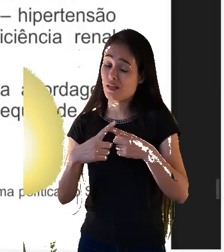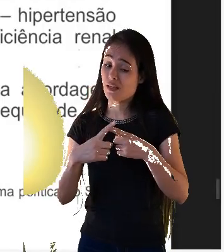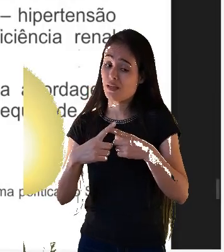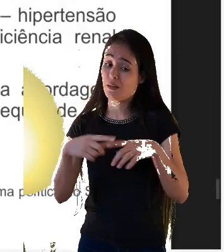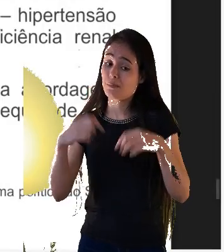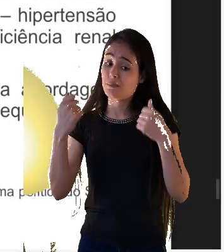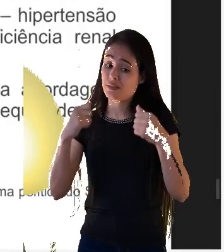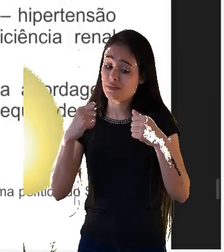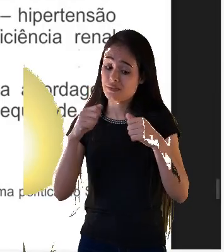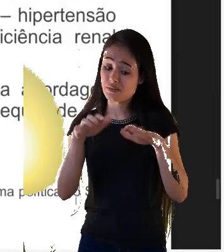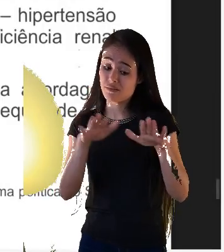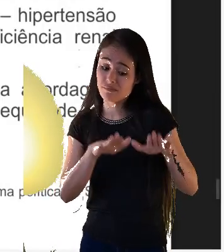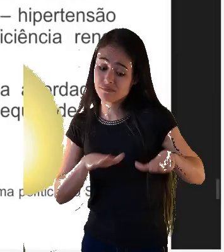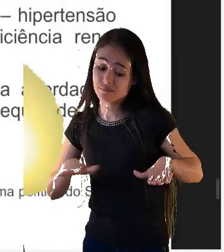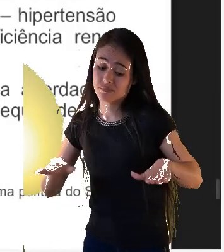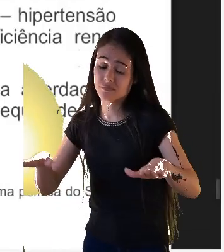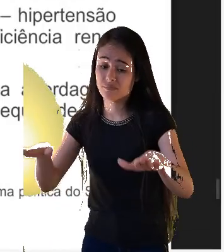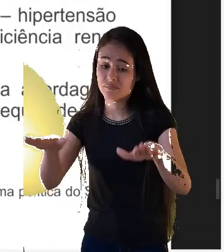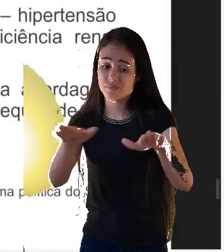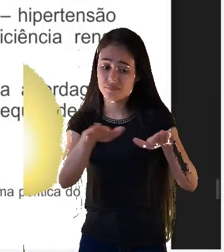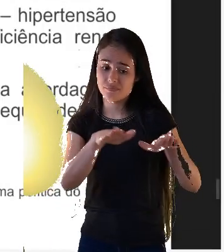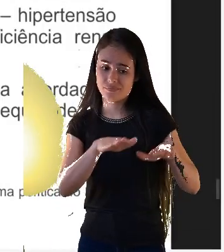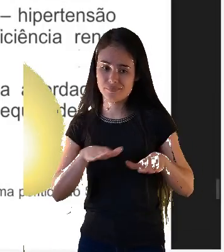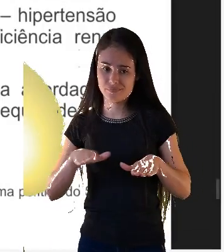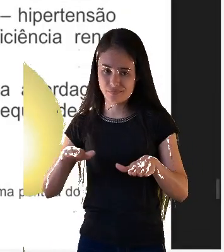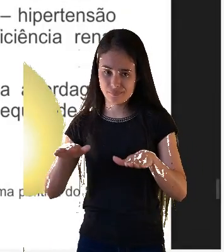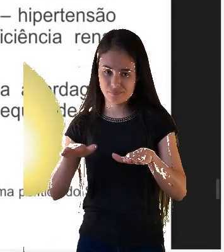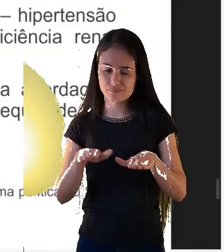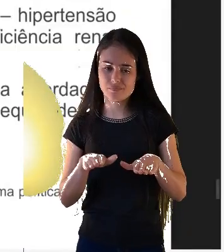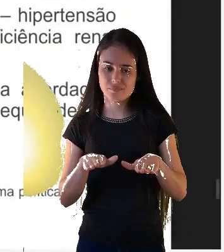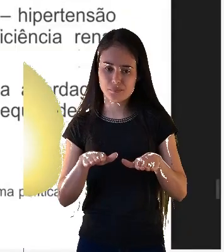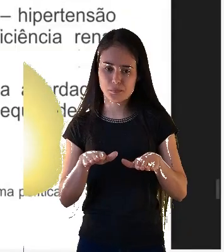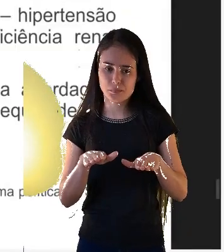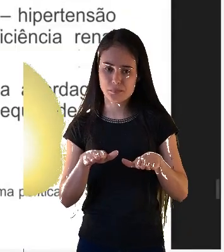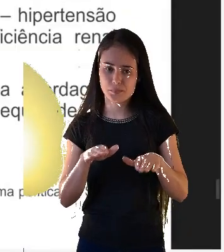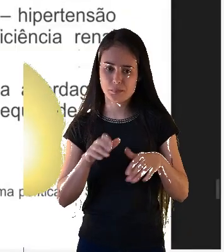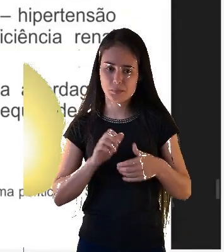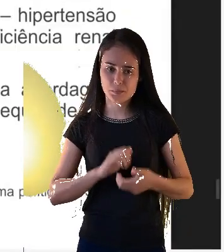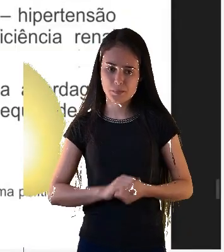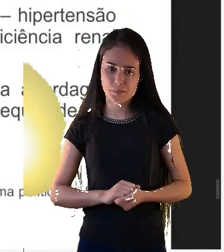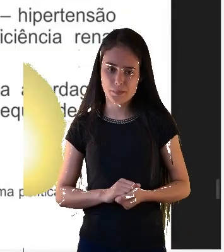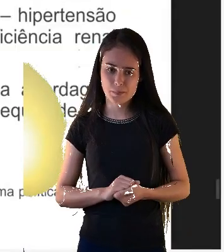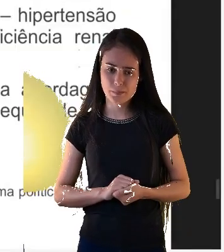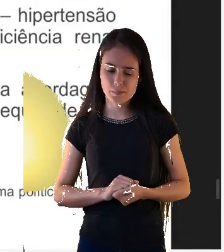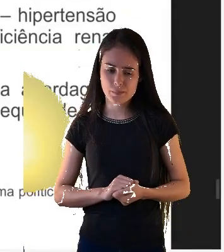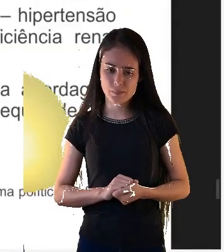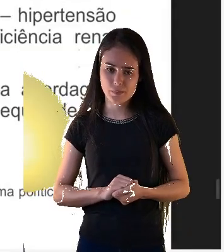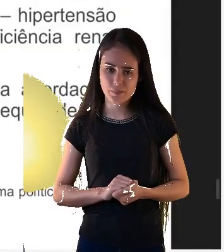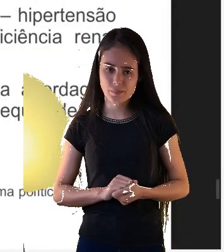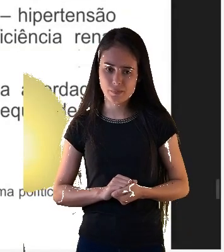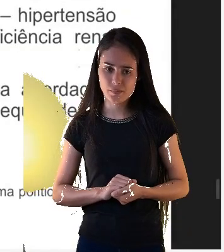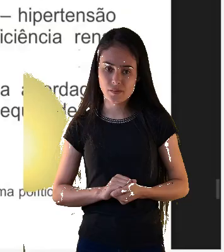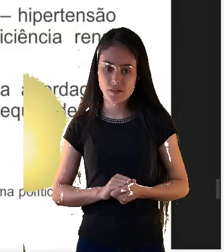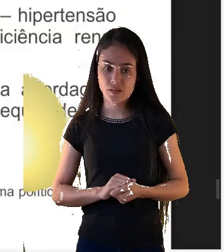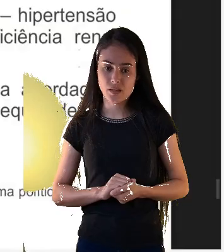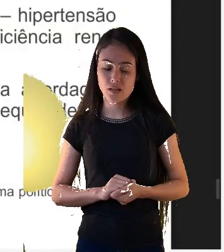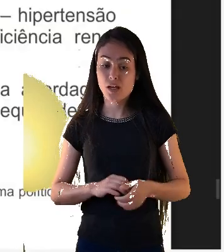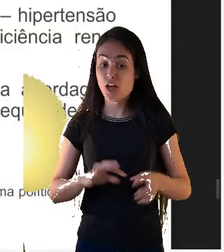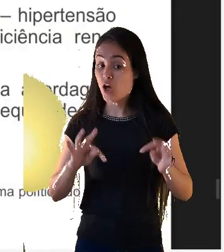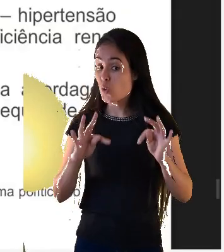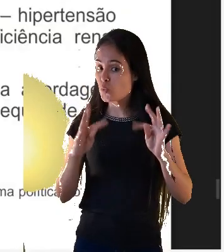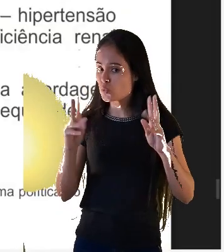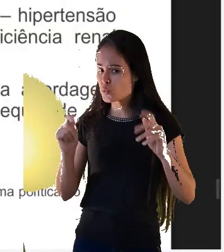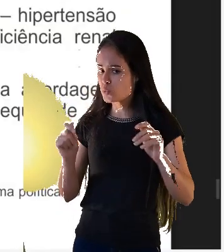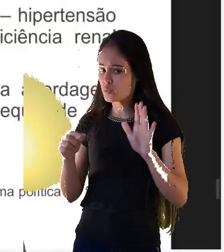da Saúde Integral da População Negra, né? Uma política do SUS, que esse documento é uma conquista também do